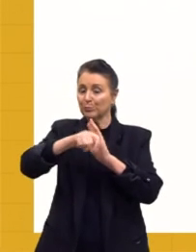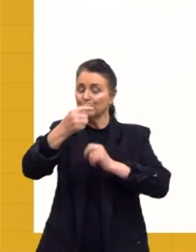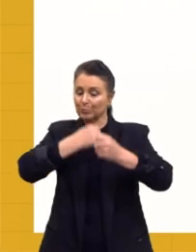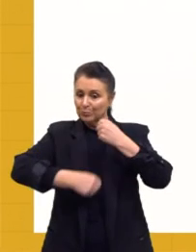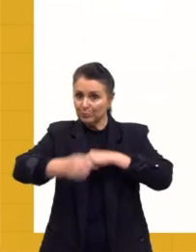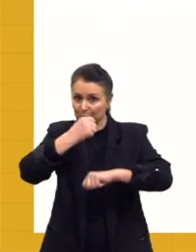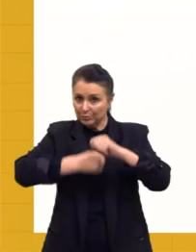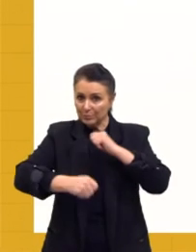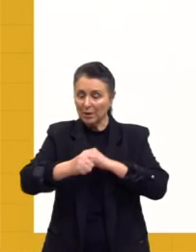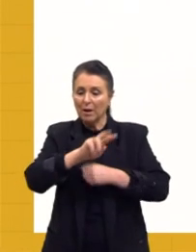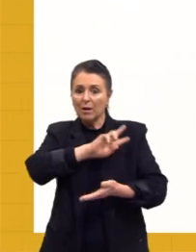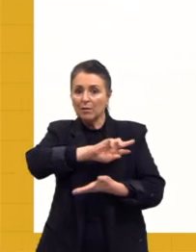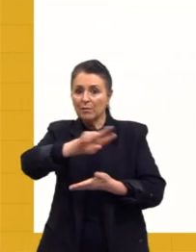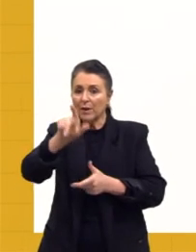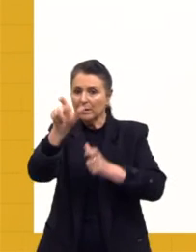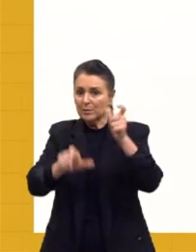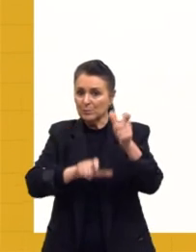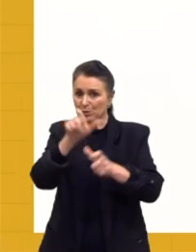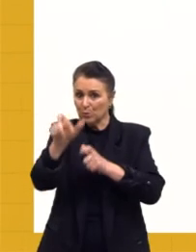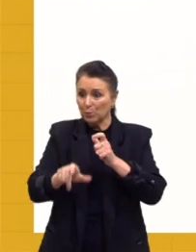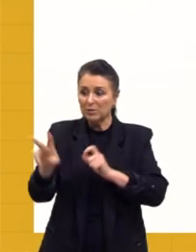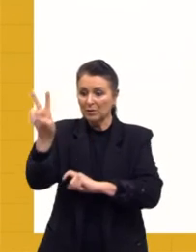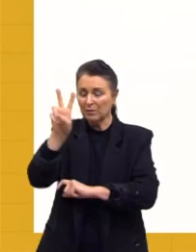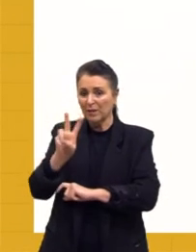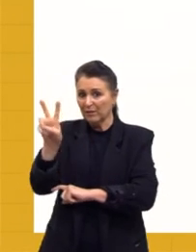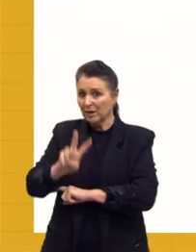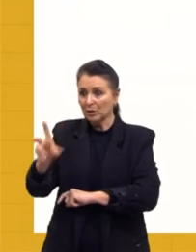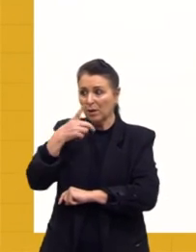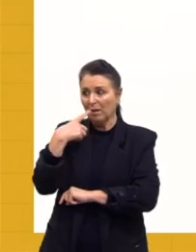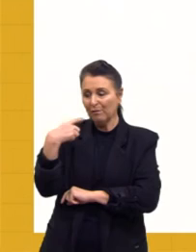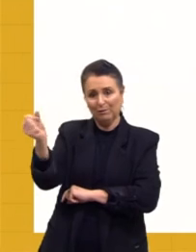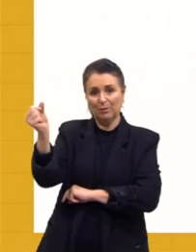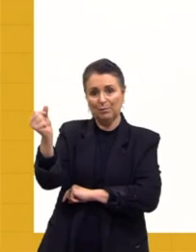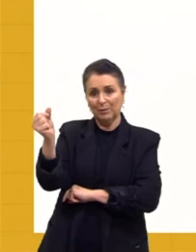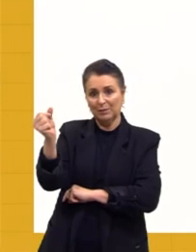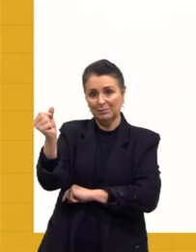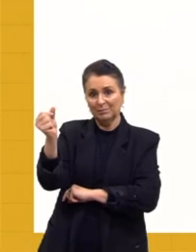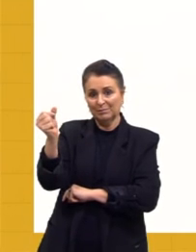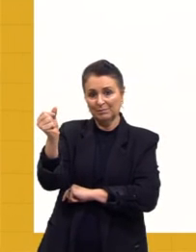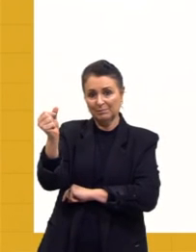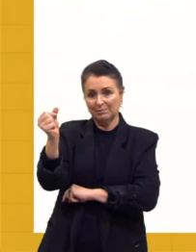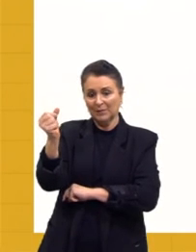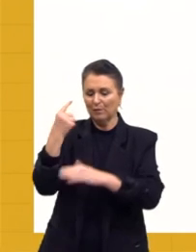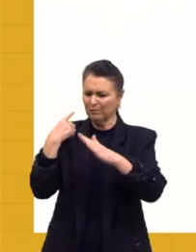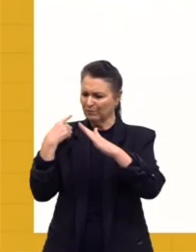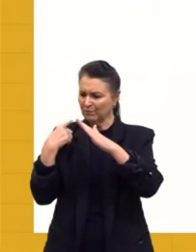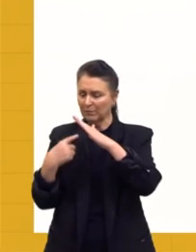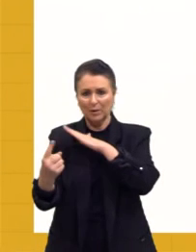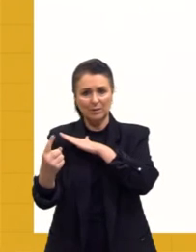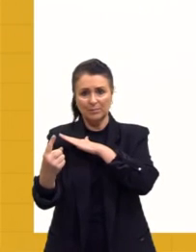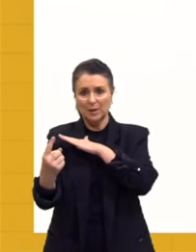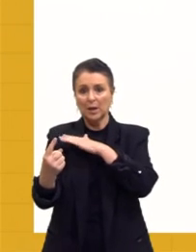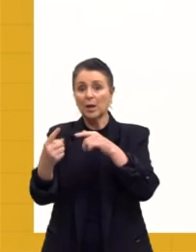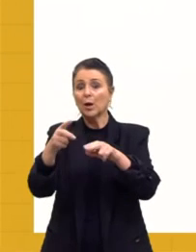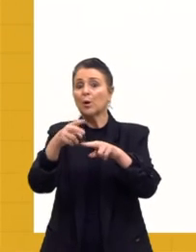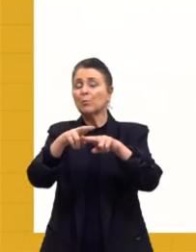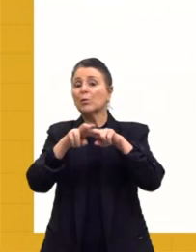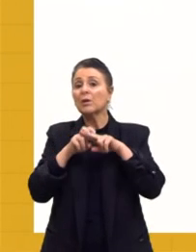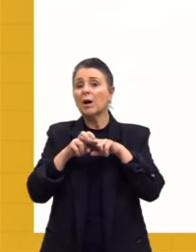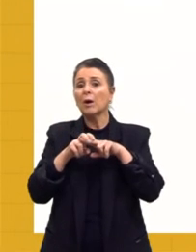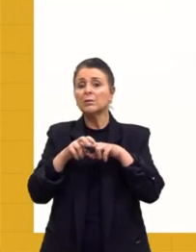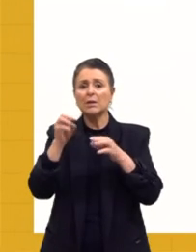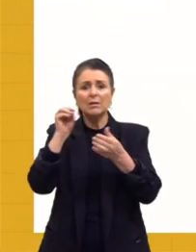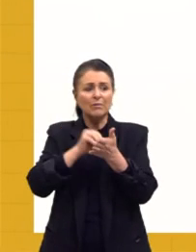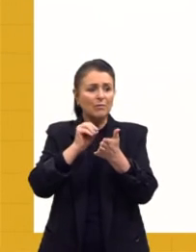vários várias pessoas Neve tô saindo do país a tentando Neve uma forte exclusão justamente por essa por esse